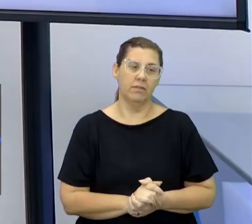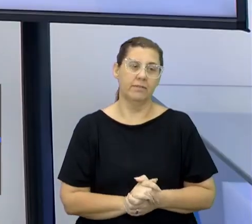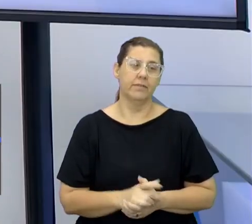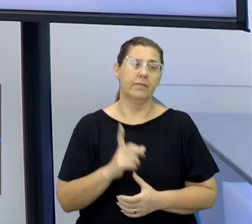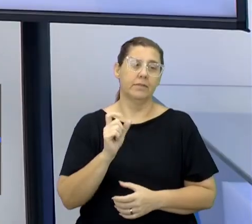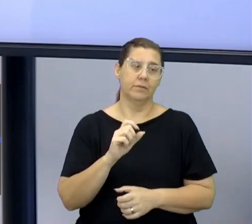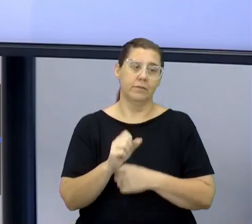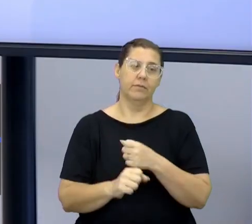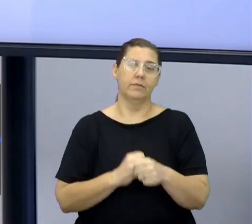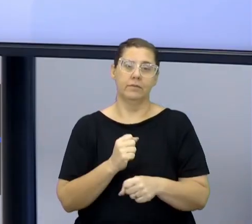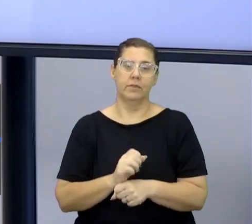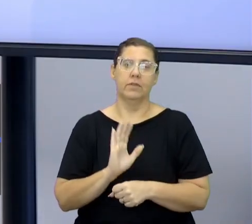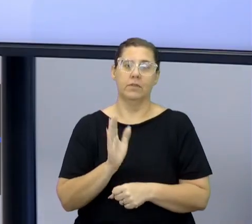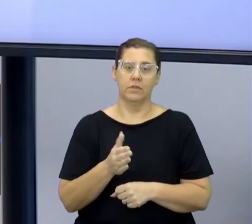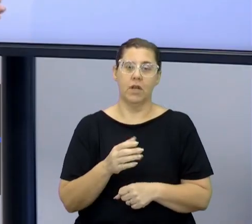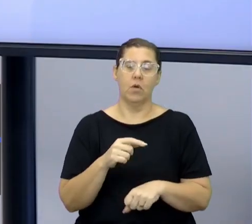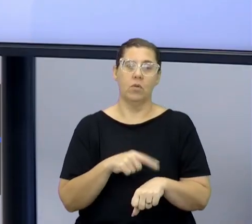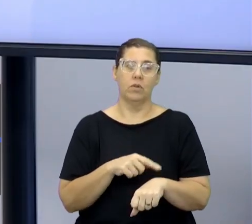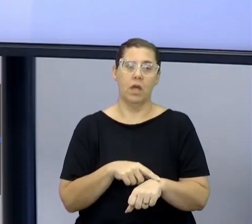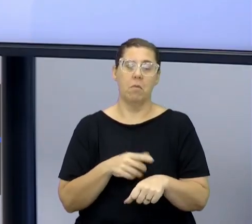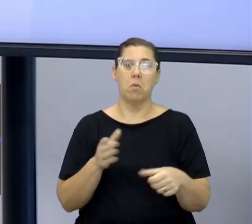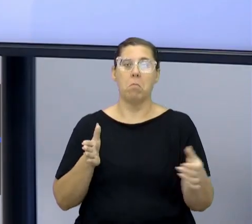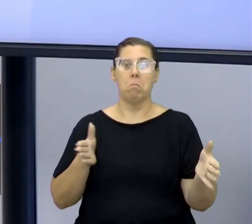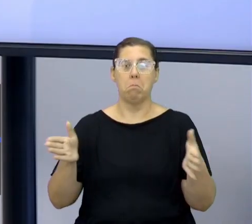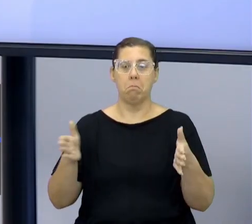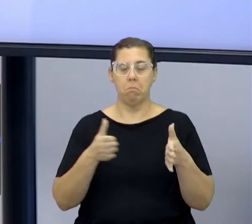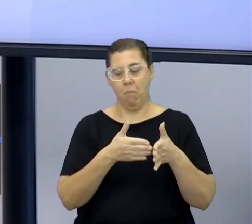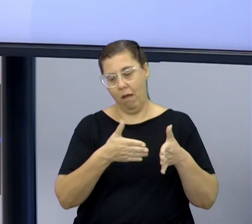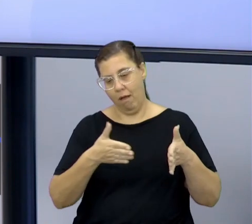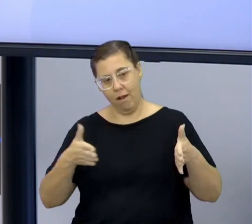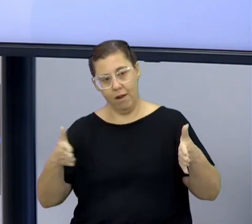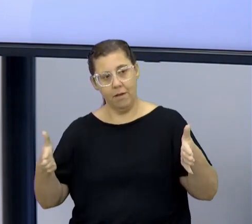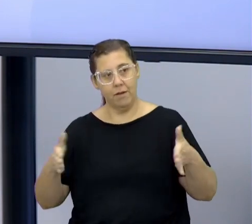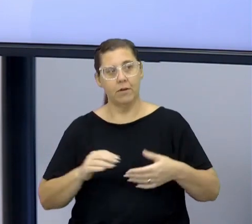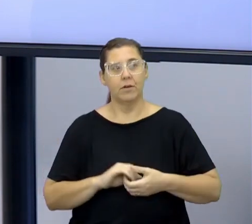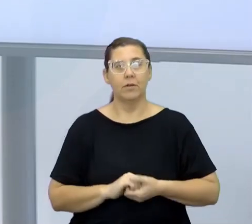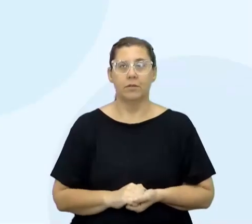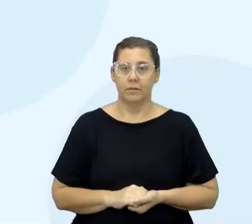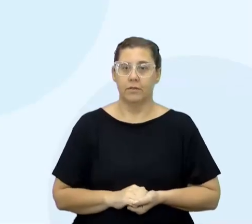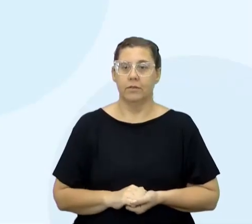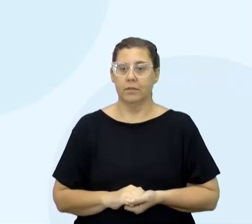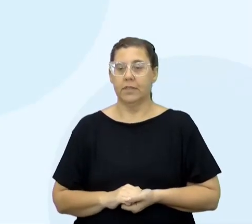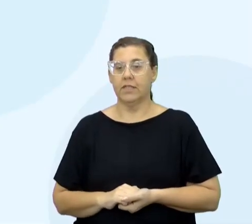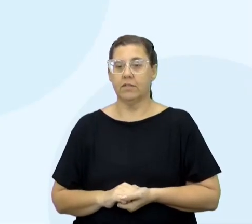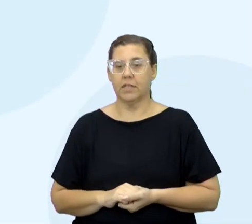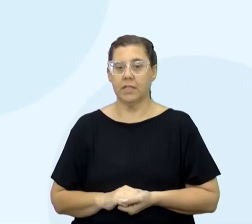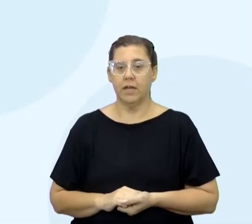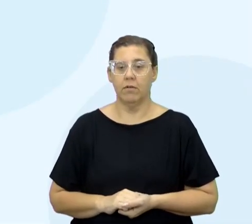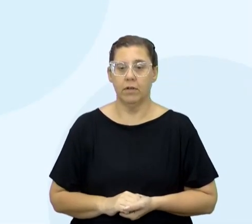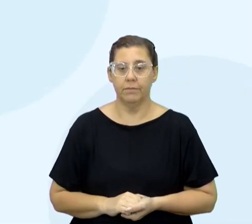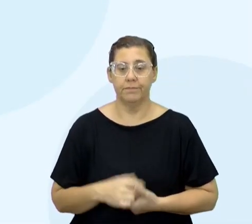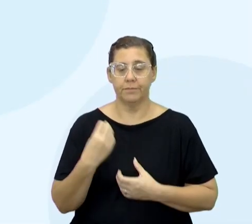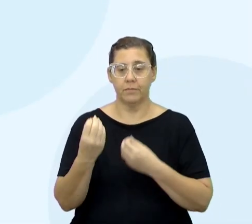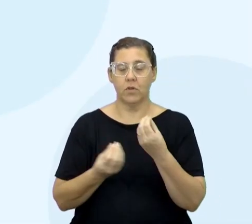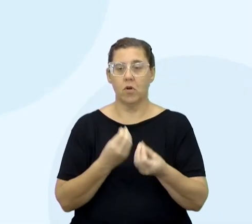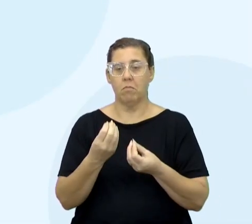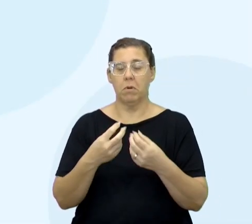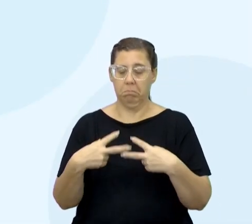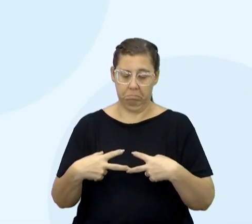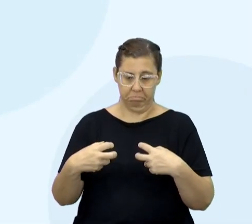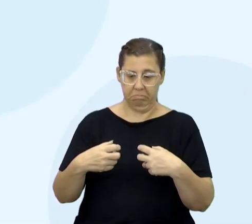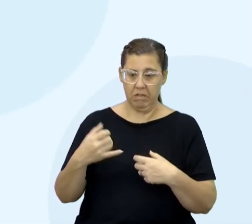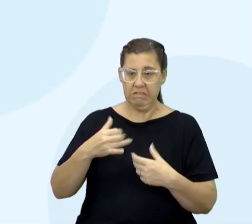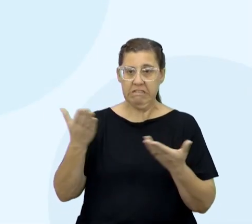daqui 10 anos já é um tempo maior, né? Um prazão aí, é um longo prazo. E como vocês se veem? Se vocês estão